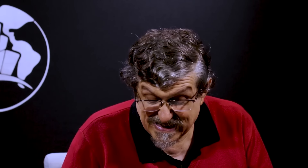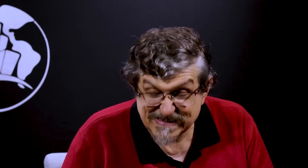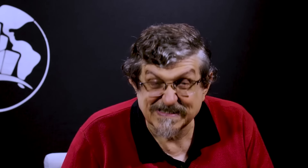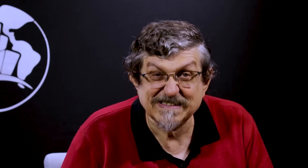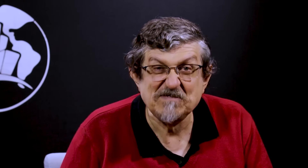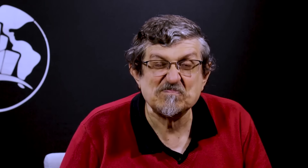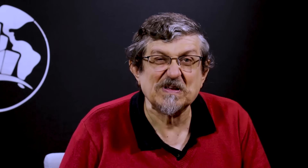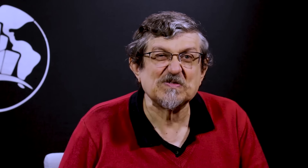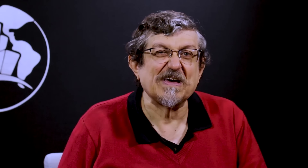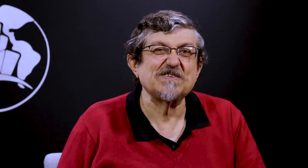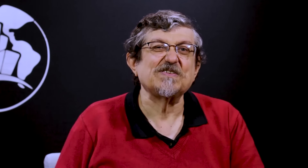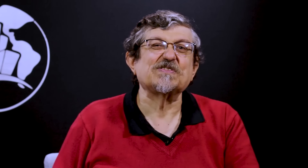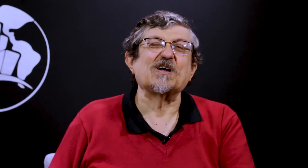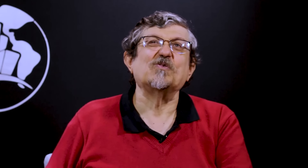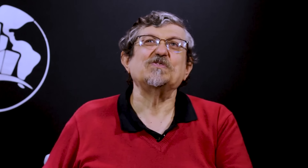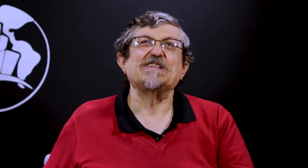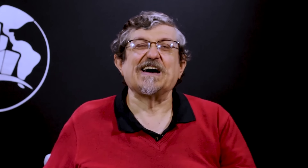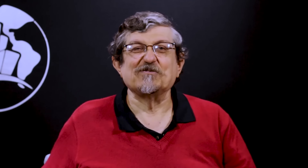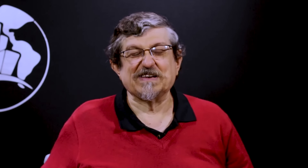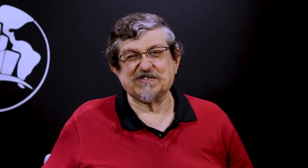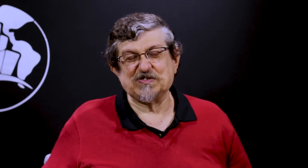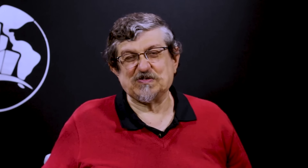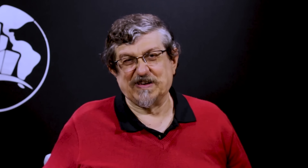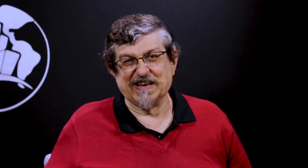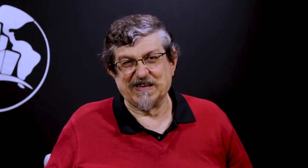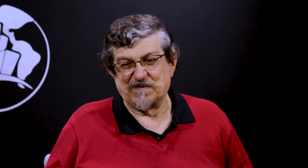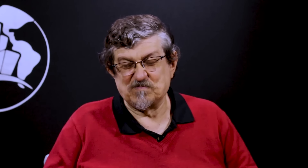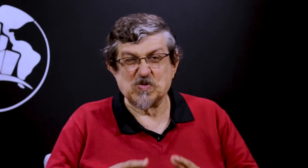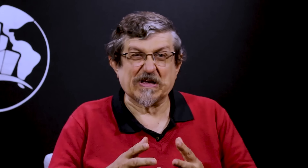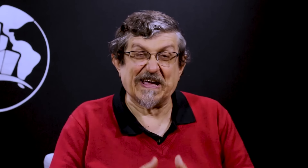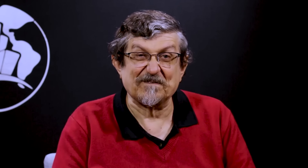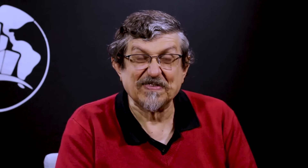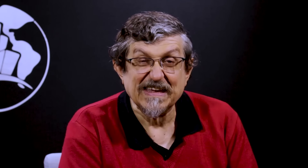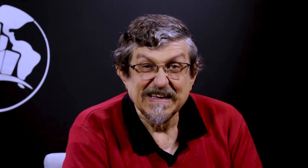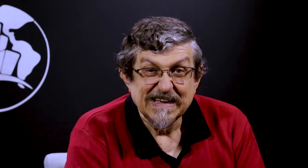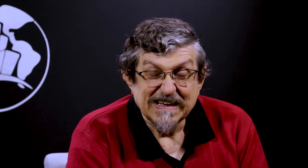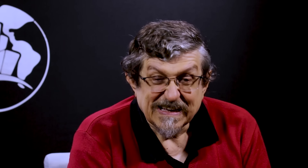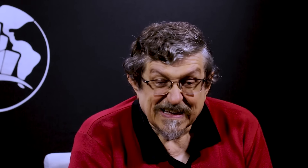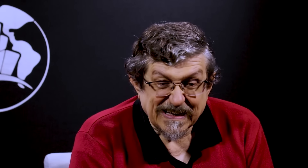É simplesmente extraordinário o que a gente vê aqui. Por quê?